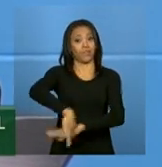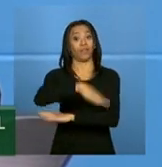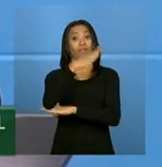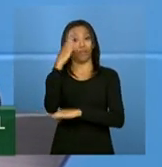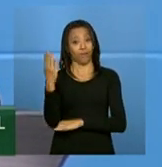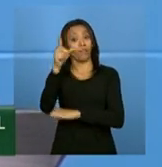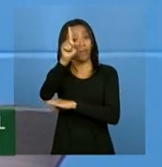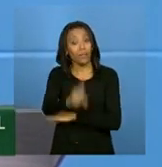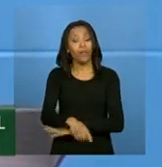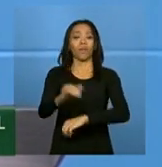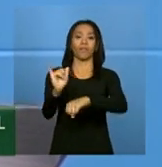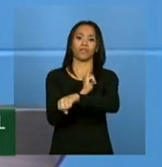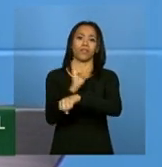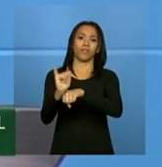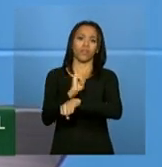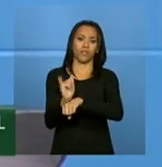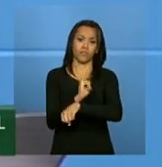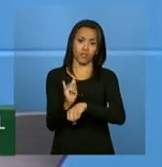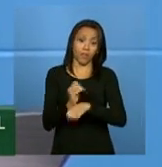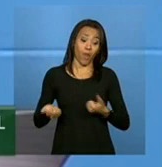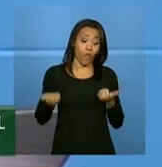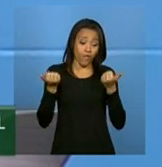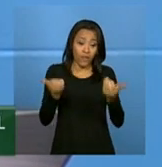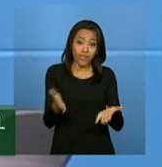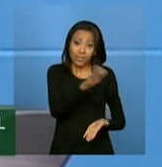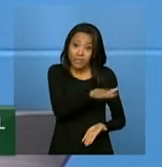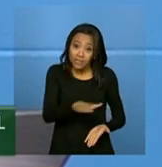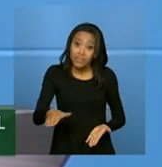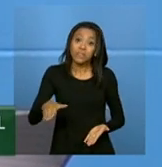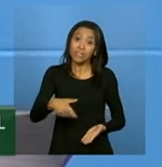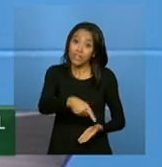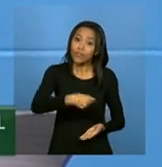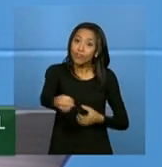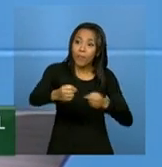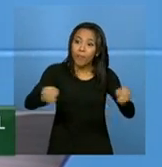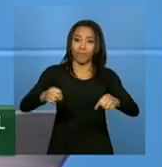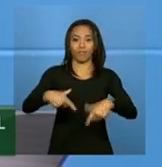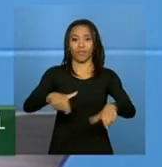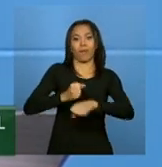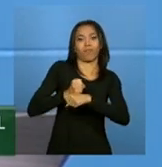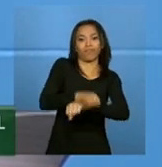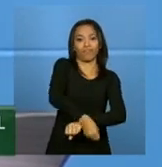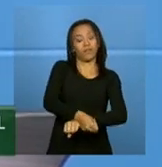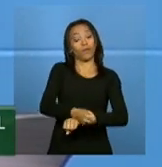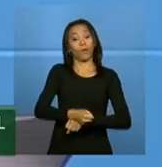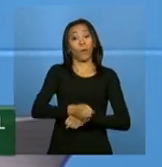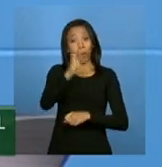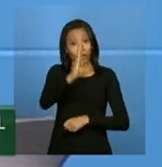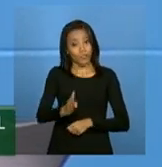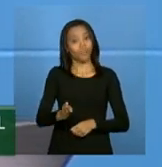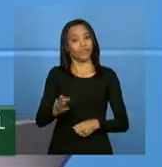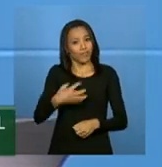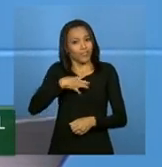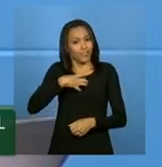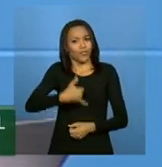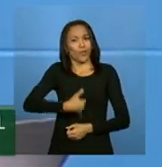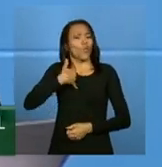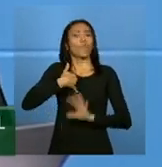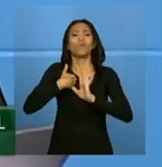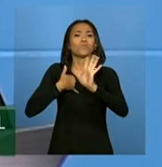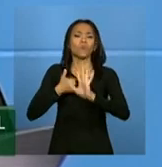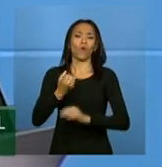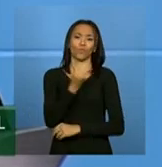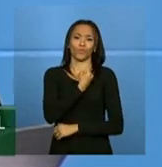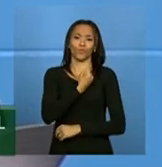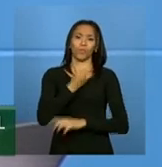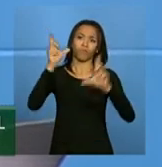para parte das nossas crianças que estão em trabalho infantil, que estudam. O Brasil hoje pode se orgulhar não só dos números de redução